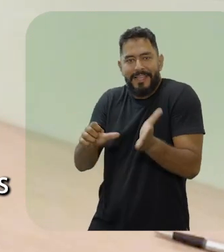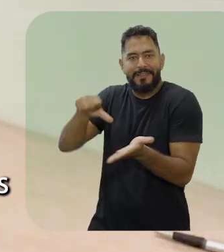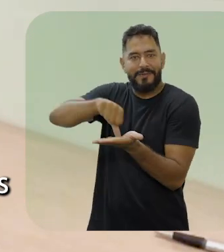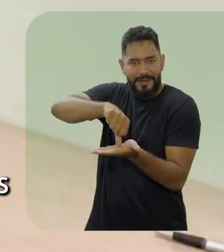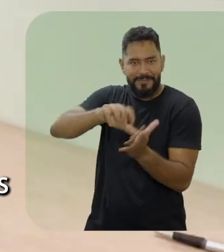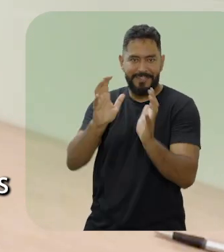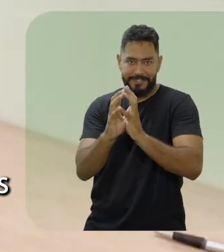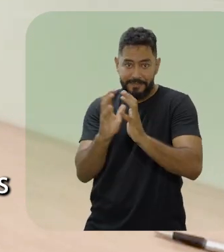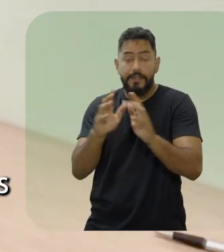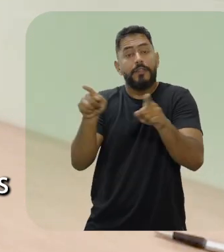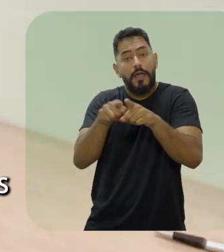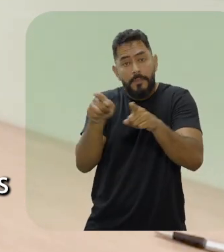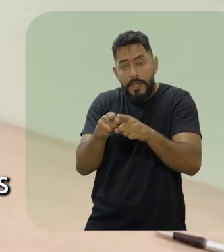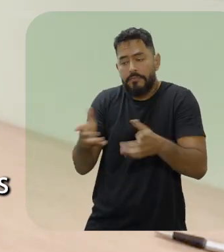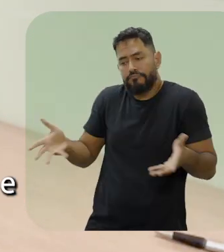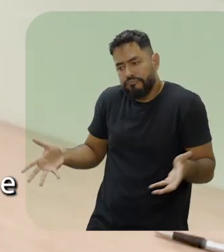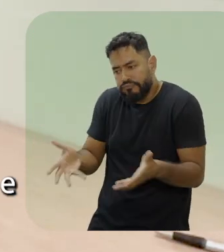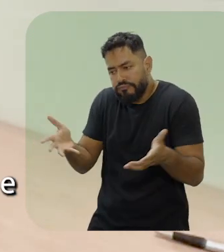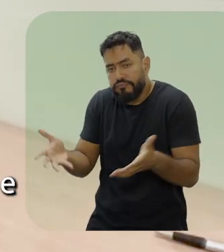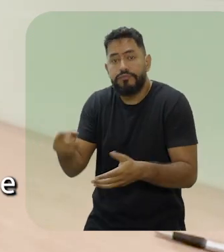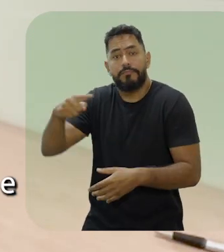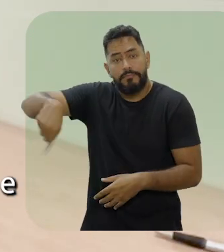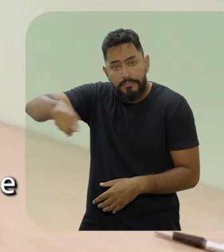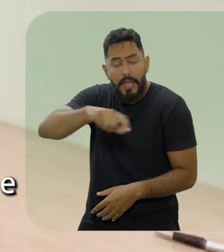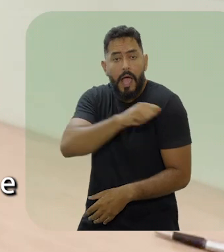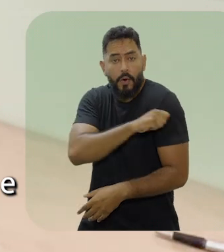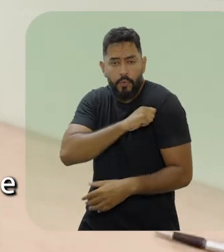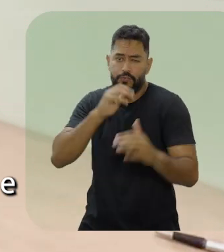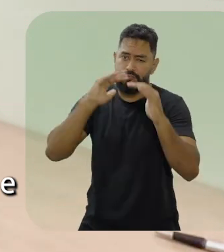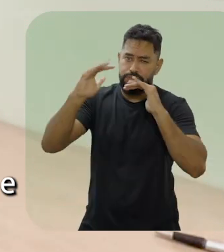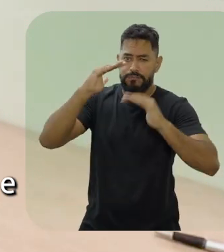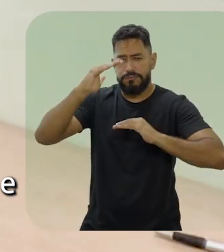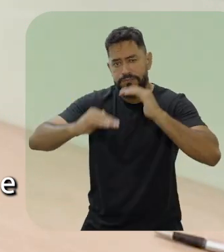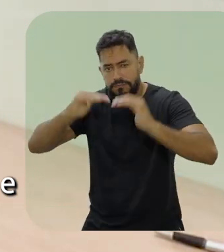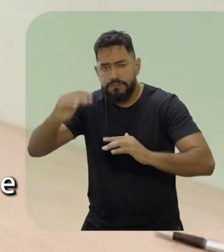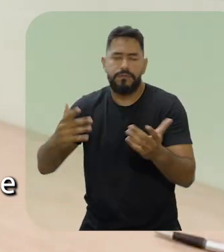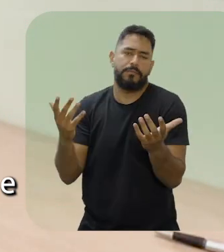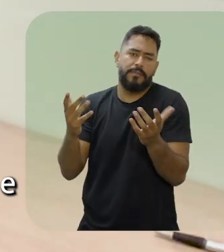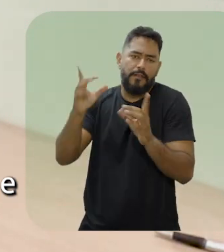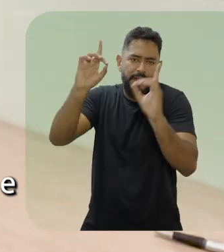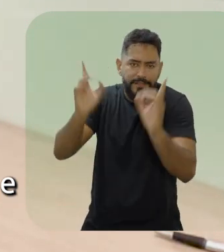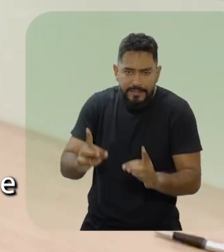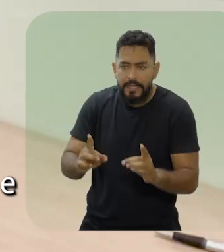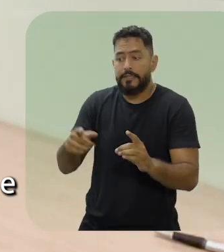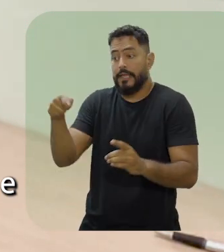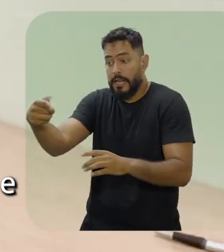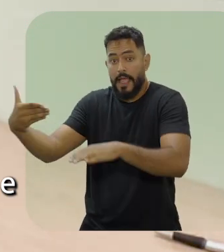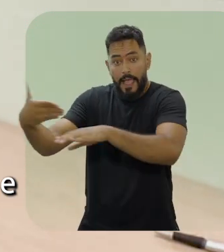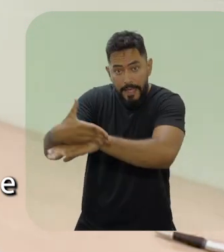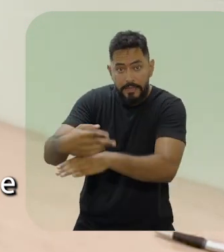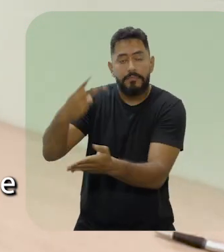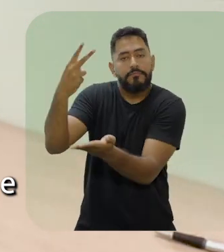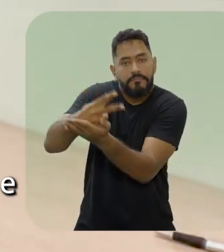levamos acessibilidade ao campus e também promovemos a entrada, a permanência